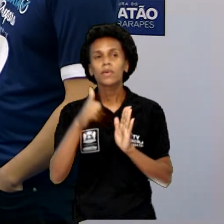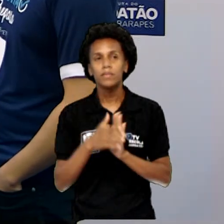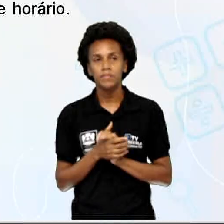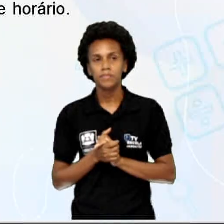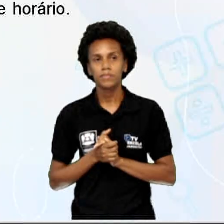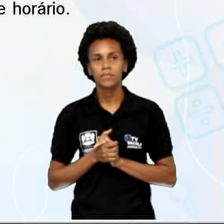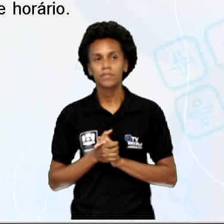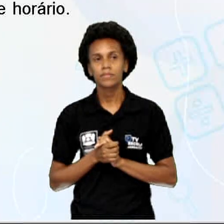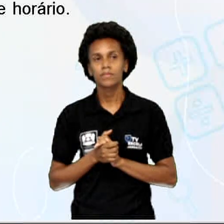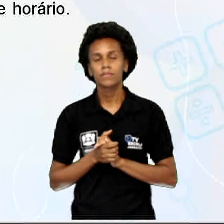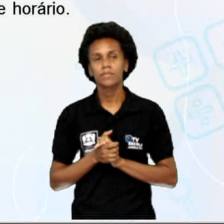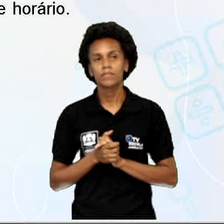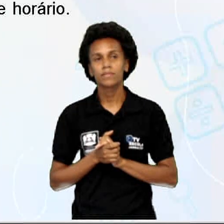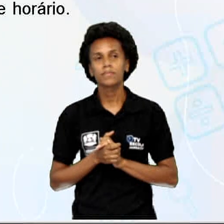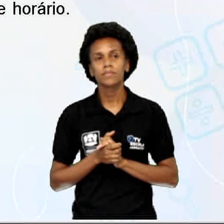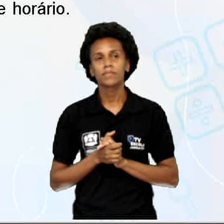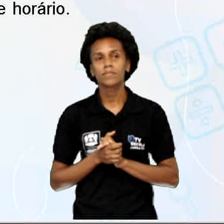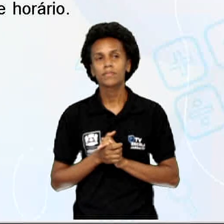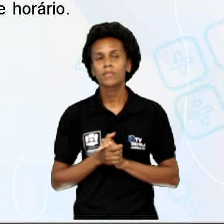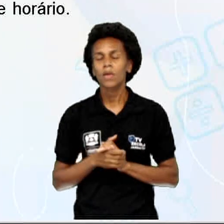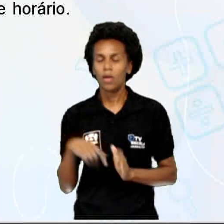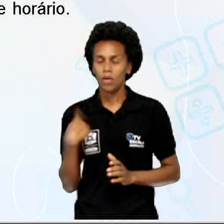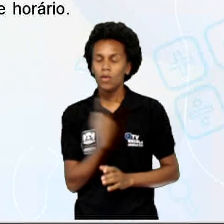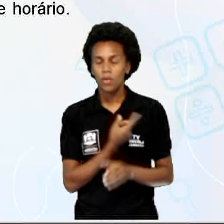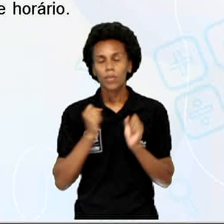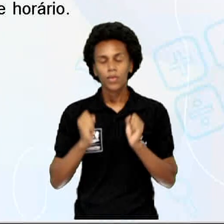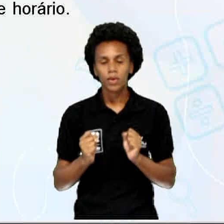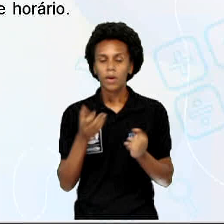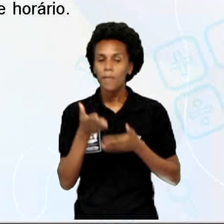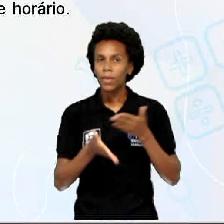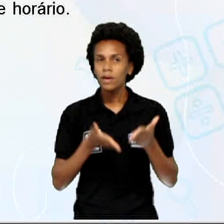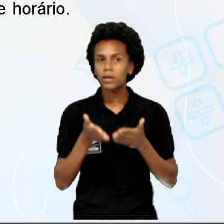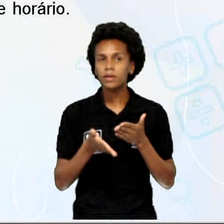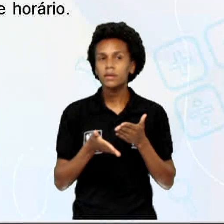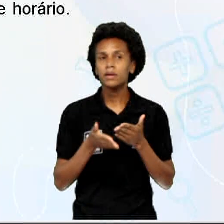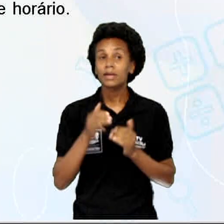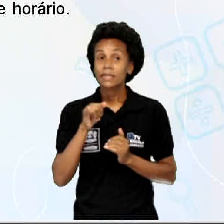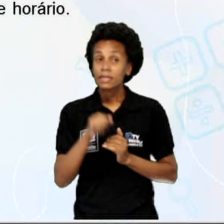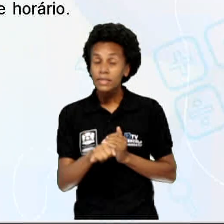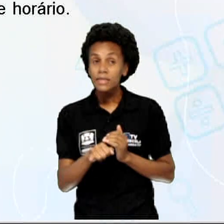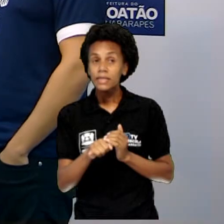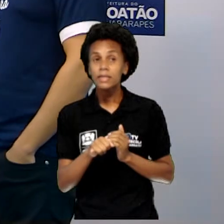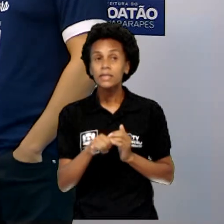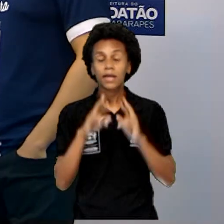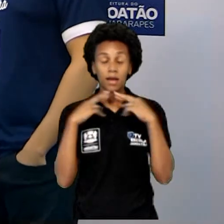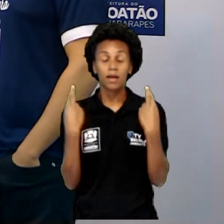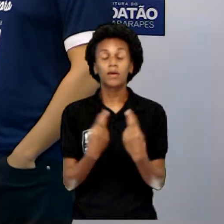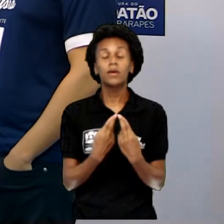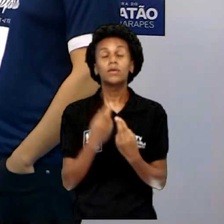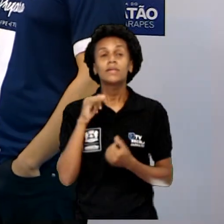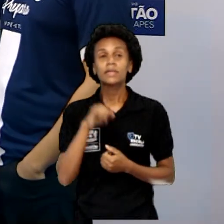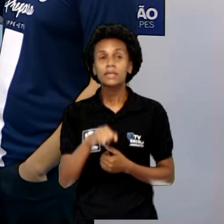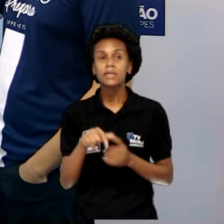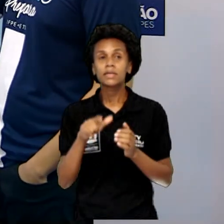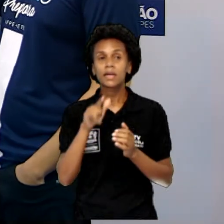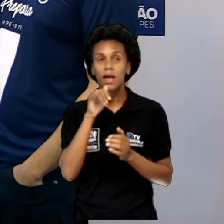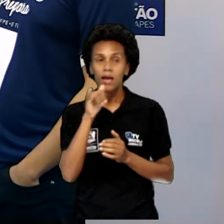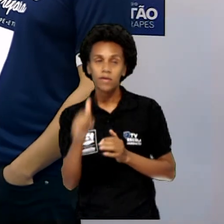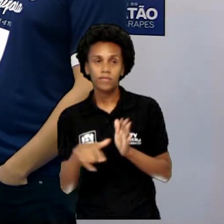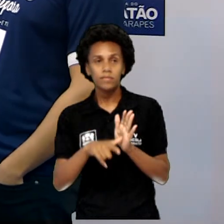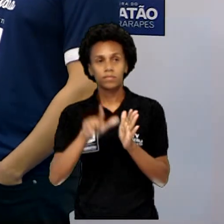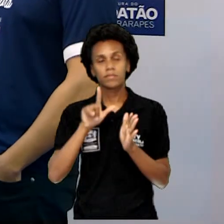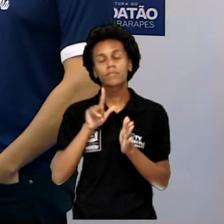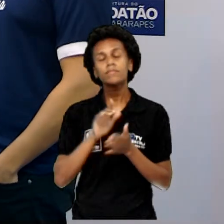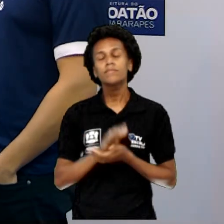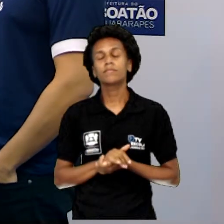1. Poderíamos todos participar da reunião caso fôssemos avisados com antecedência. Olha só. Então aí esse termo